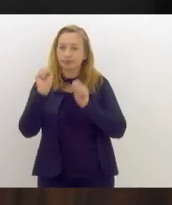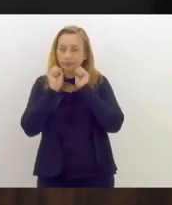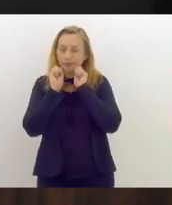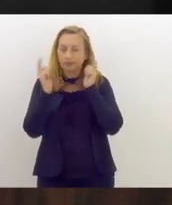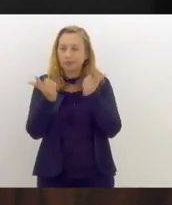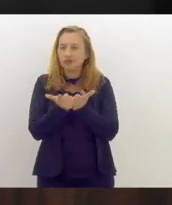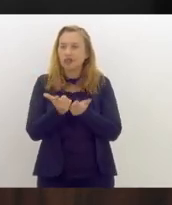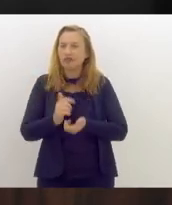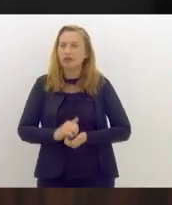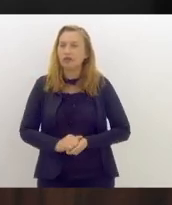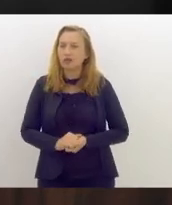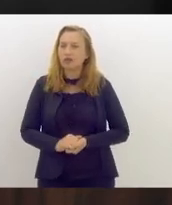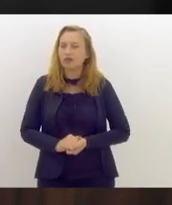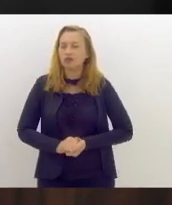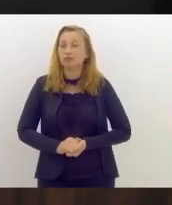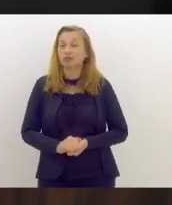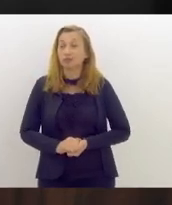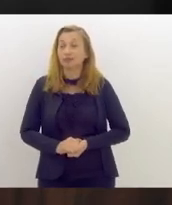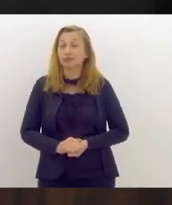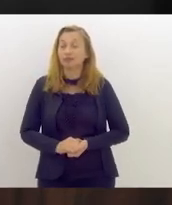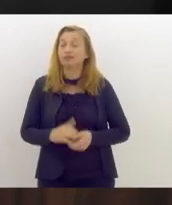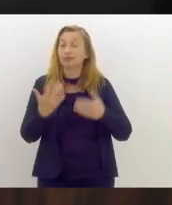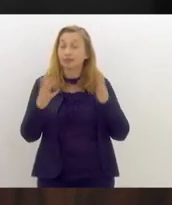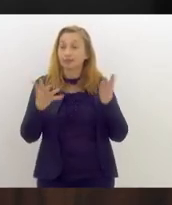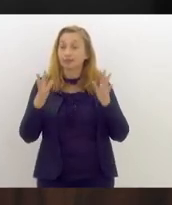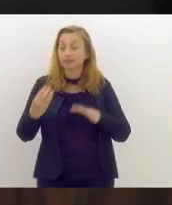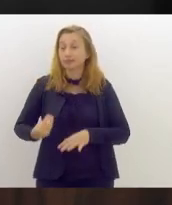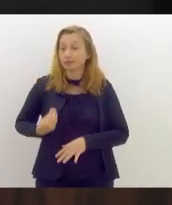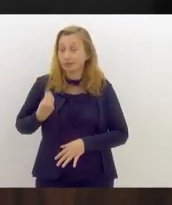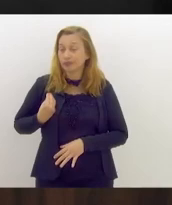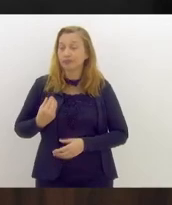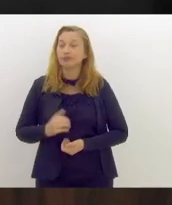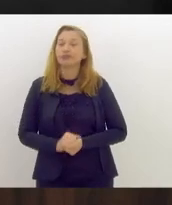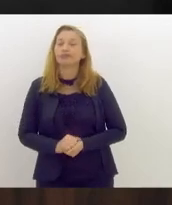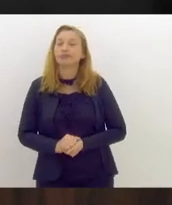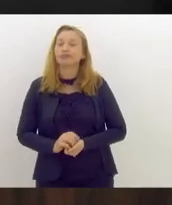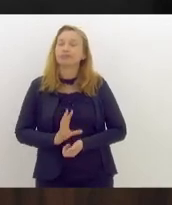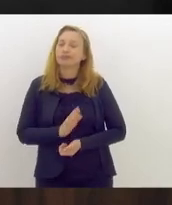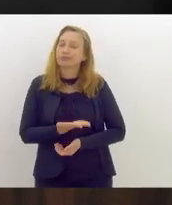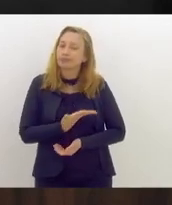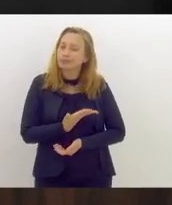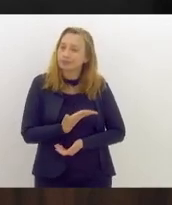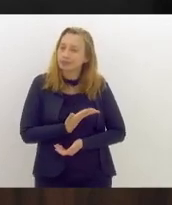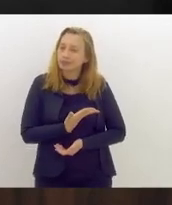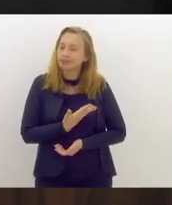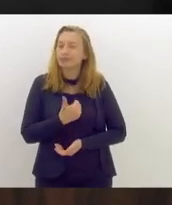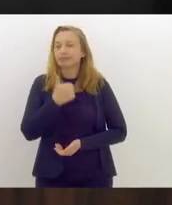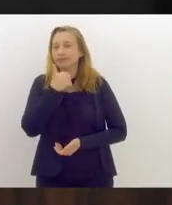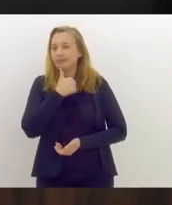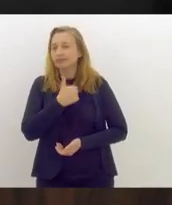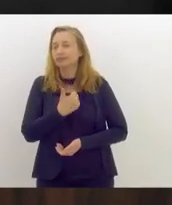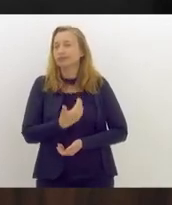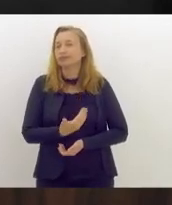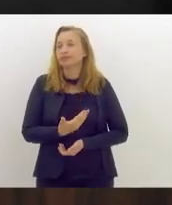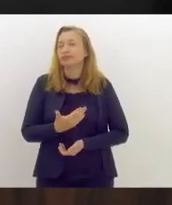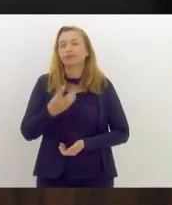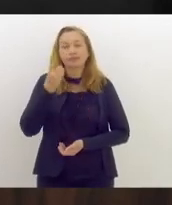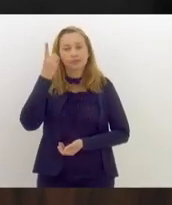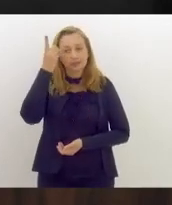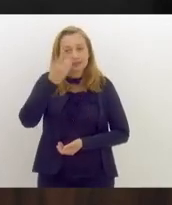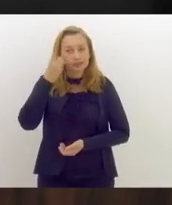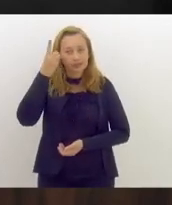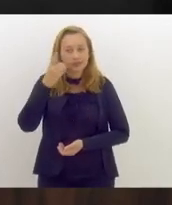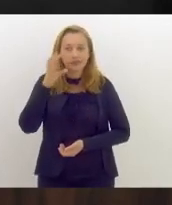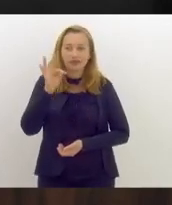Pimentel saudar a presença minha querida companheira deputada Tânia